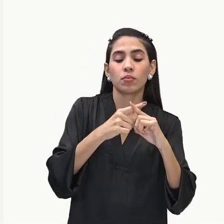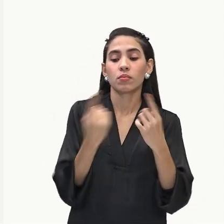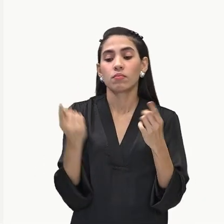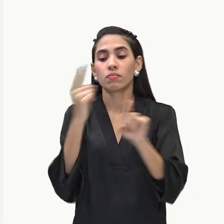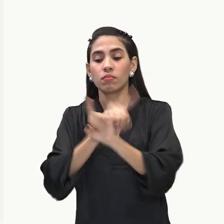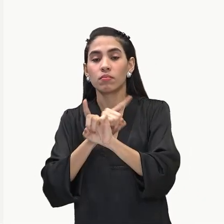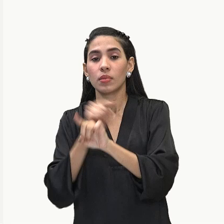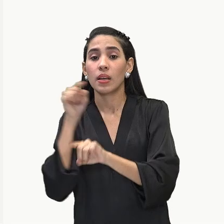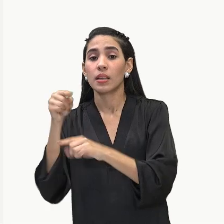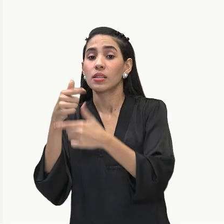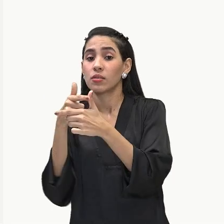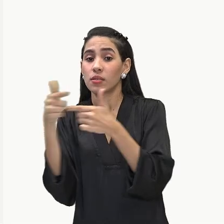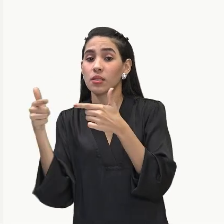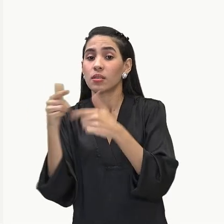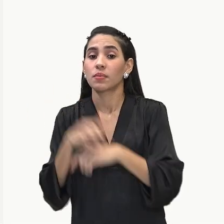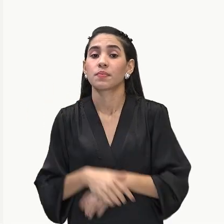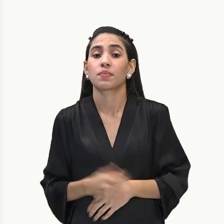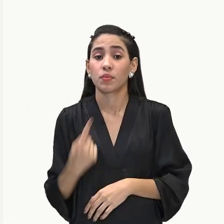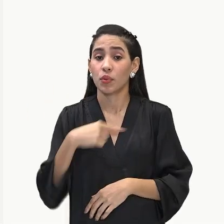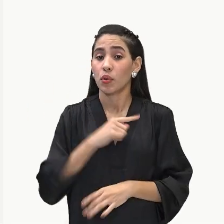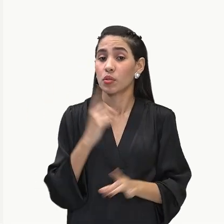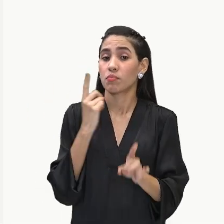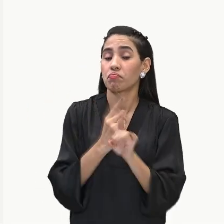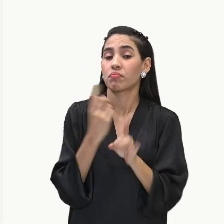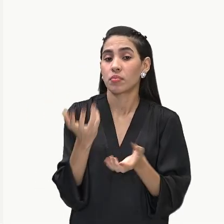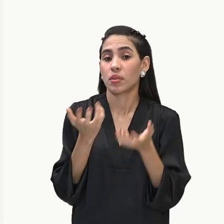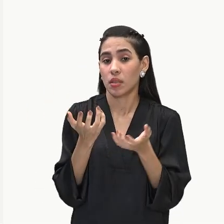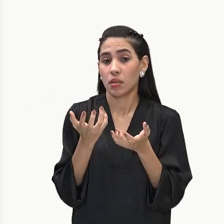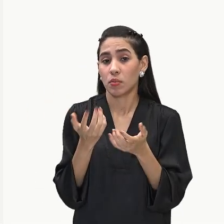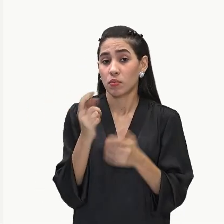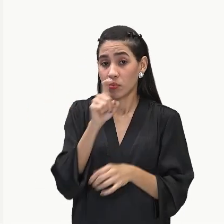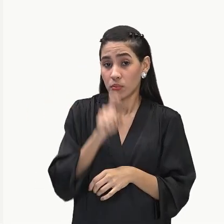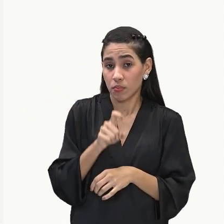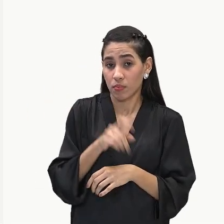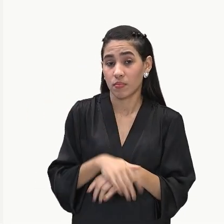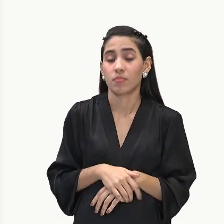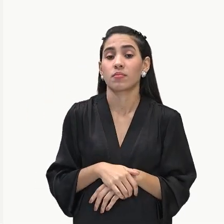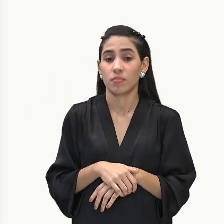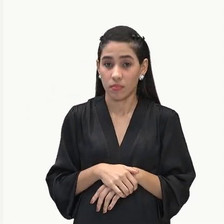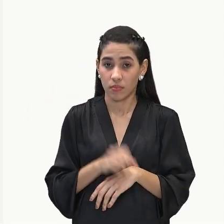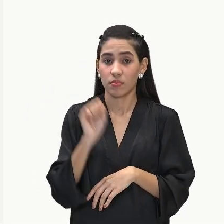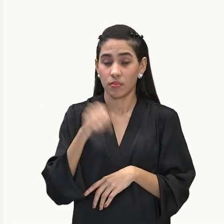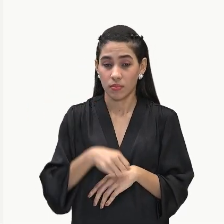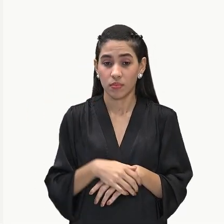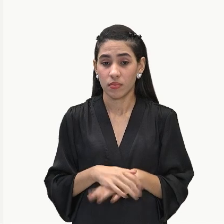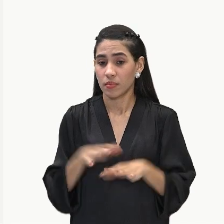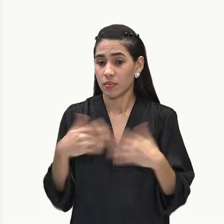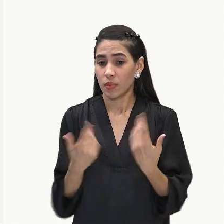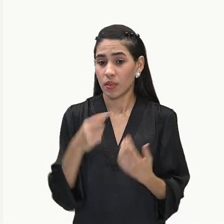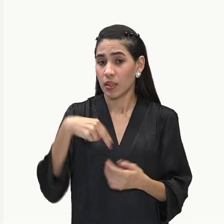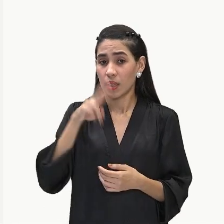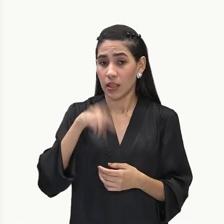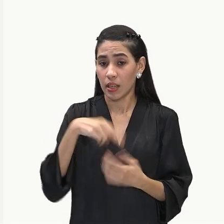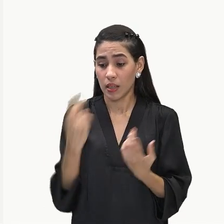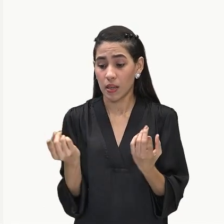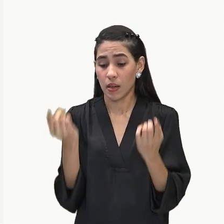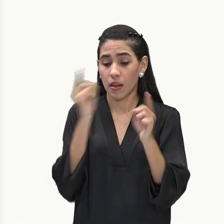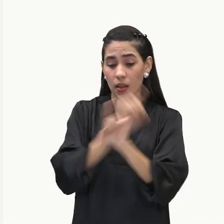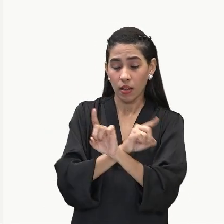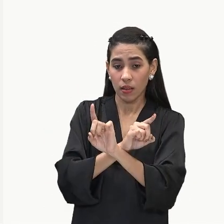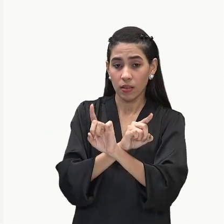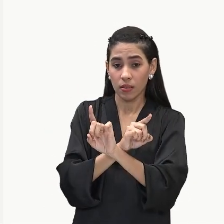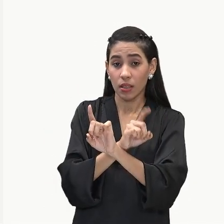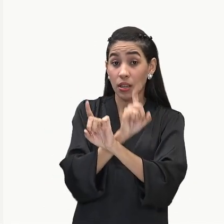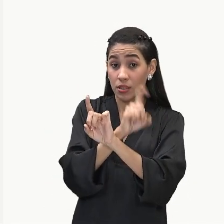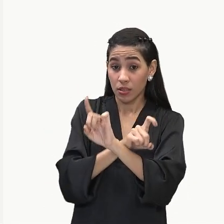Divisão. Nós não queremos determinar o valor do x? Sim. Então, quem tem que passar para o outro membro, para o